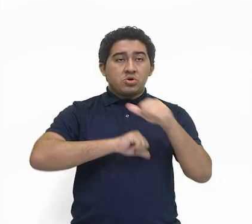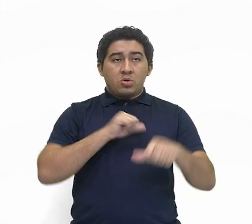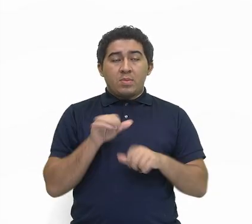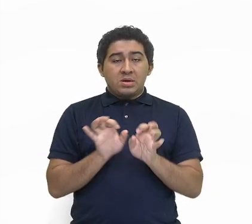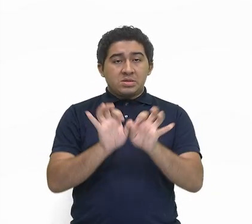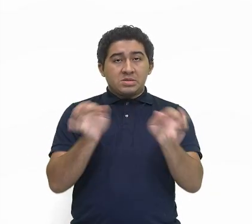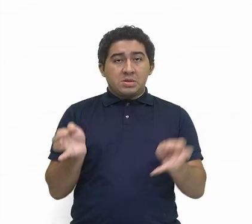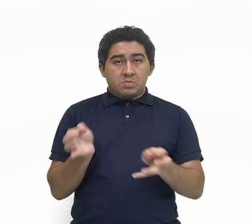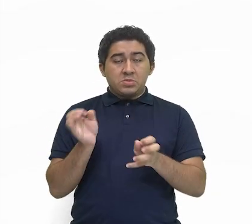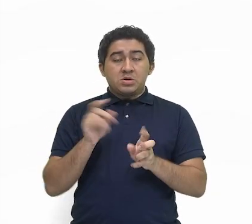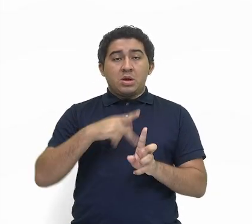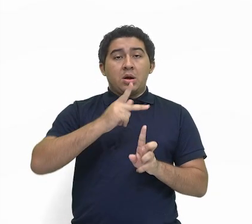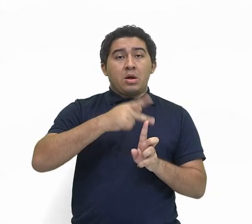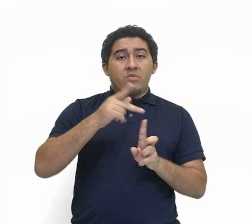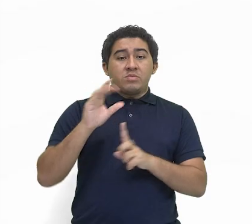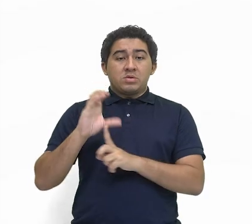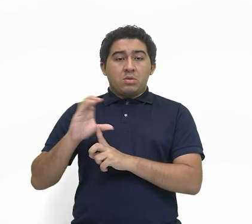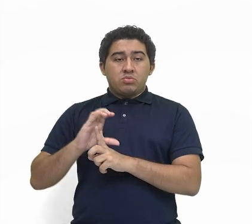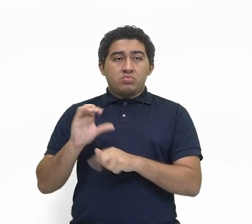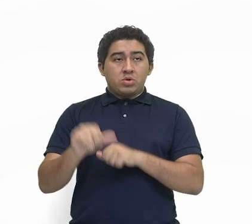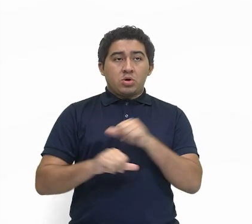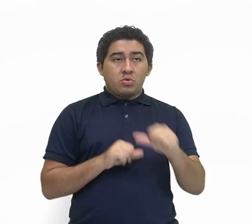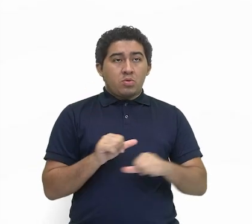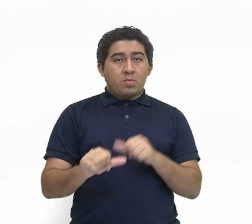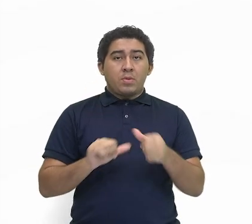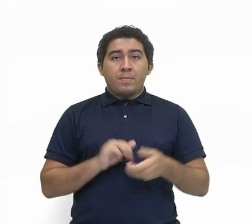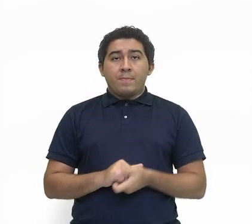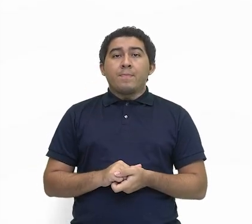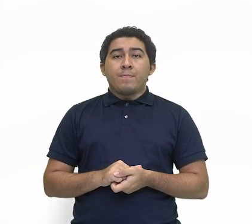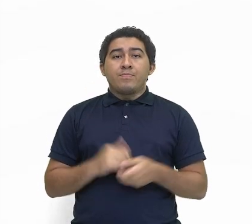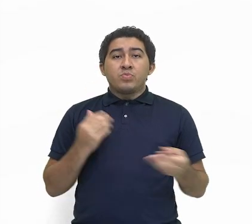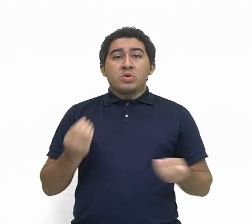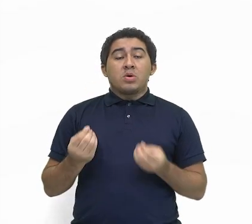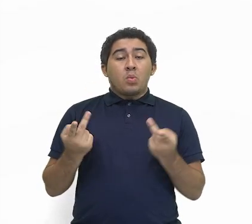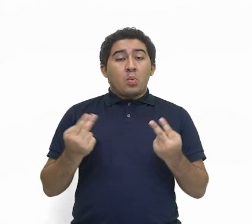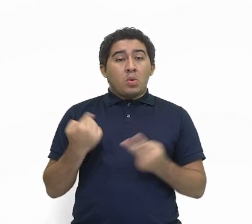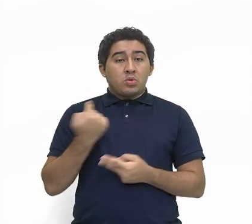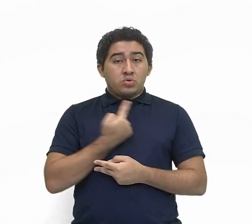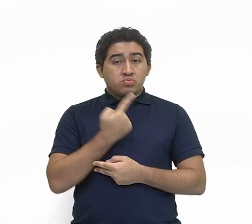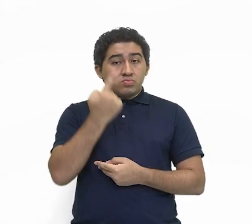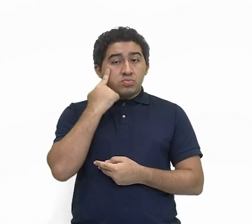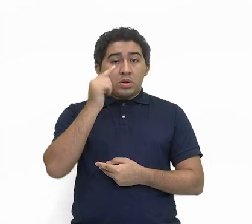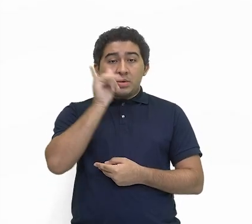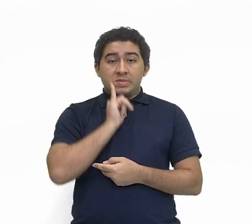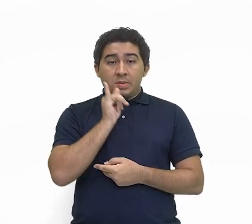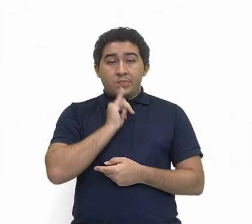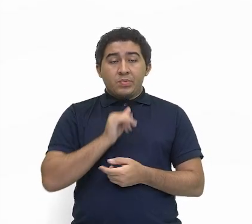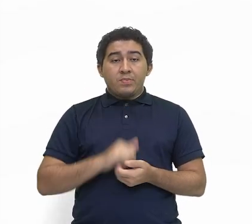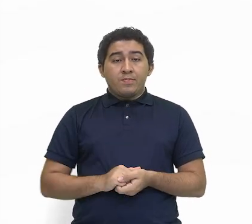Kelvin para Celsius. Ok, pessoal? Como a gente vai ver aqui no nosso exemplo.